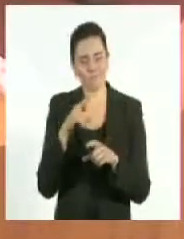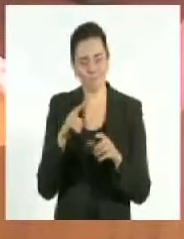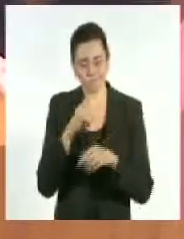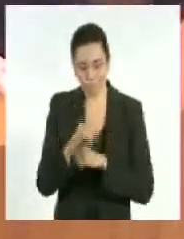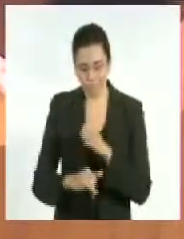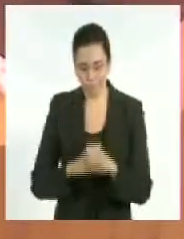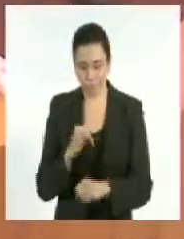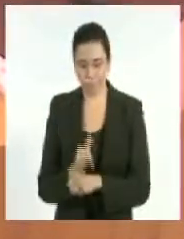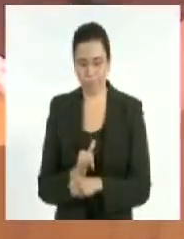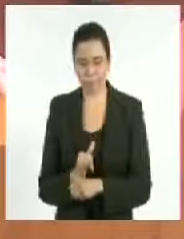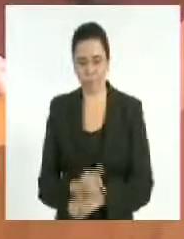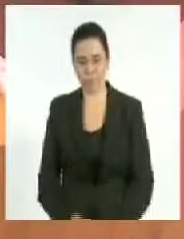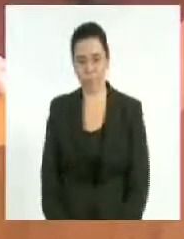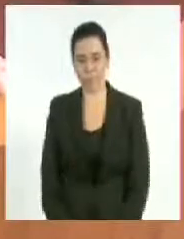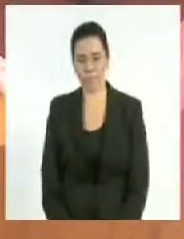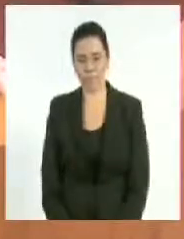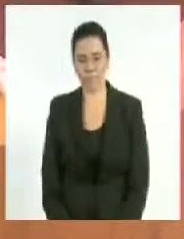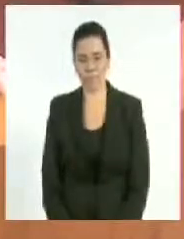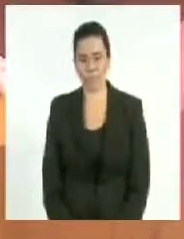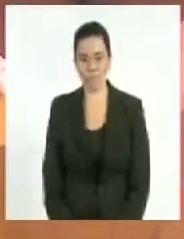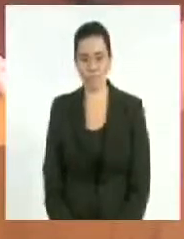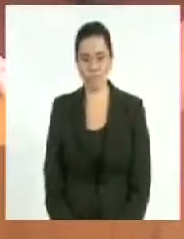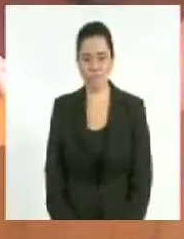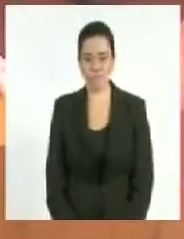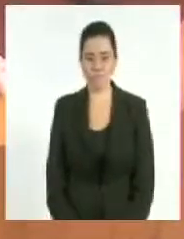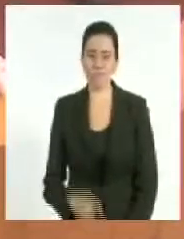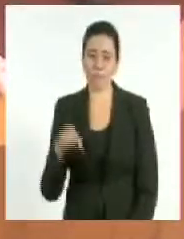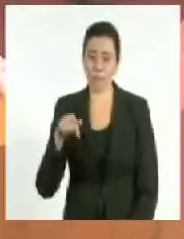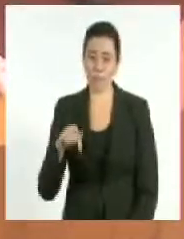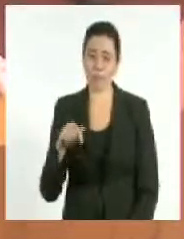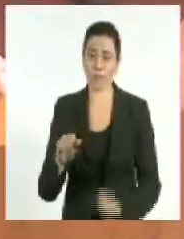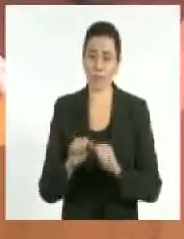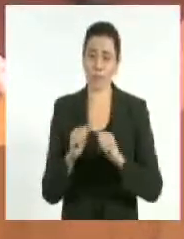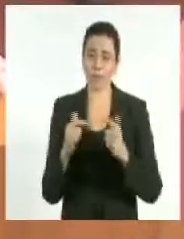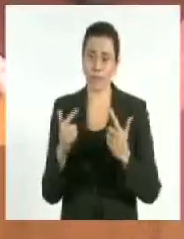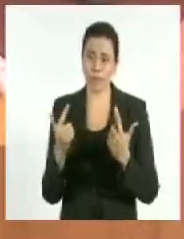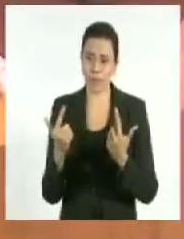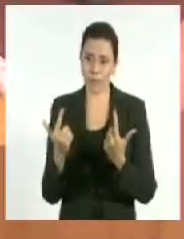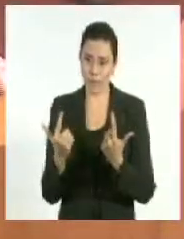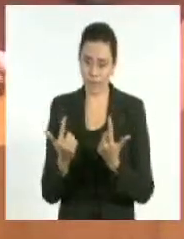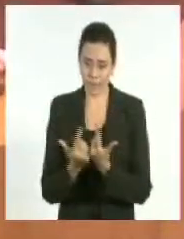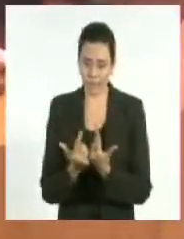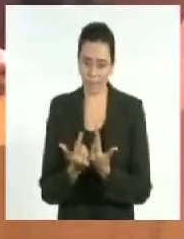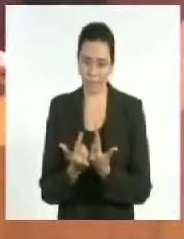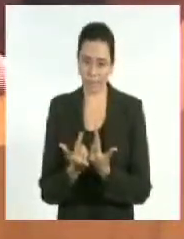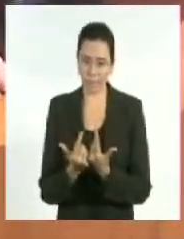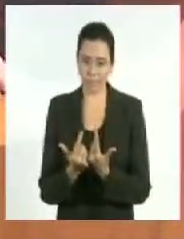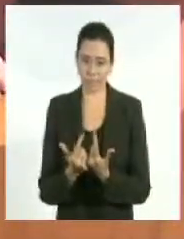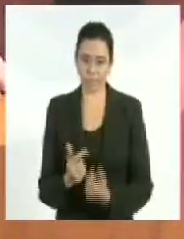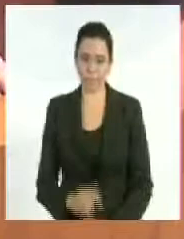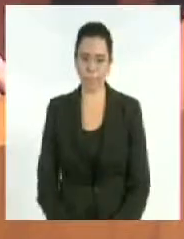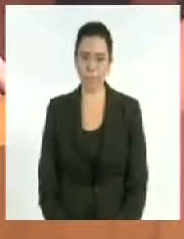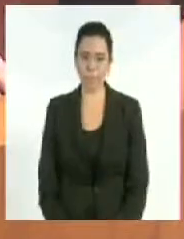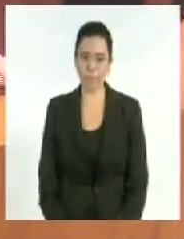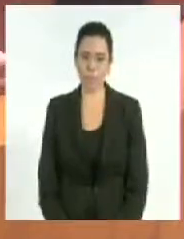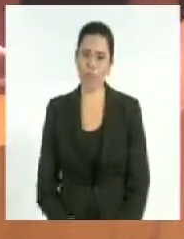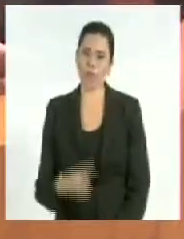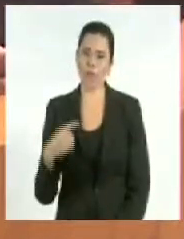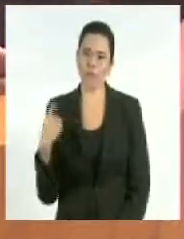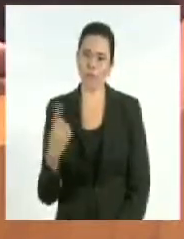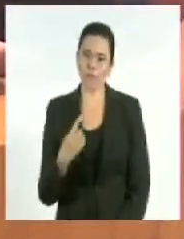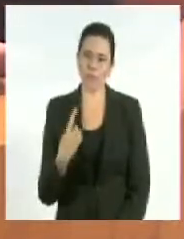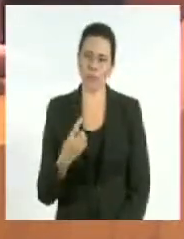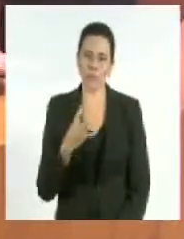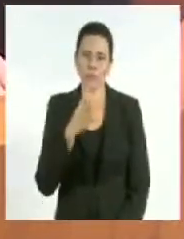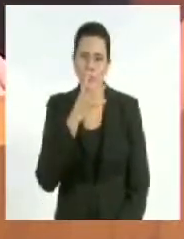Esta casa, nas últimas semanas, tem sido palco de